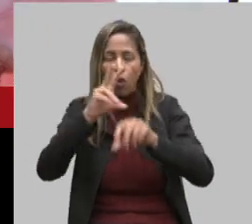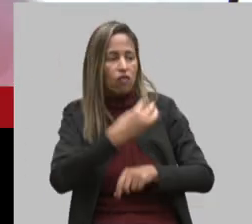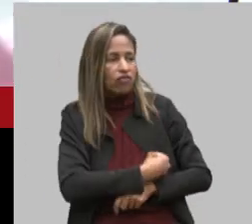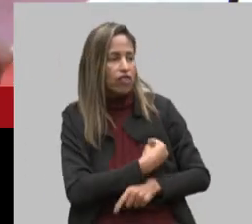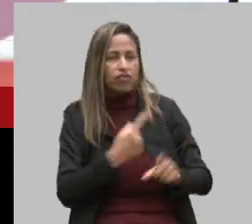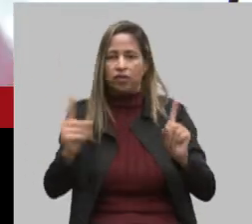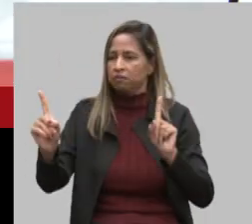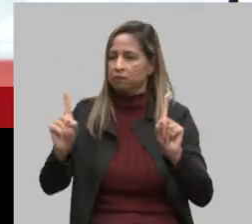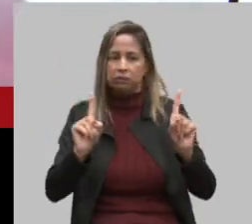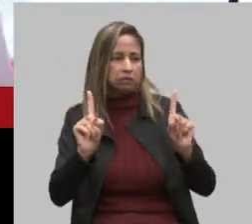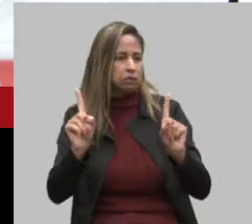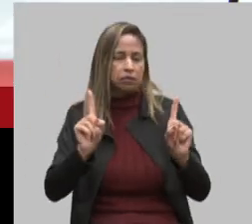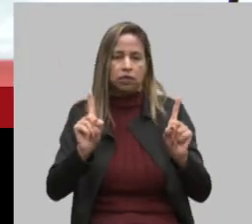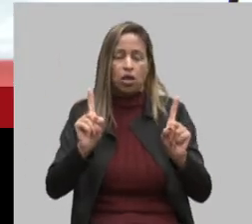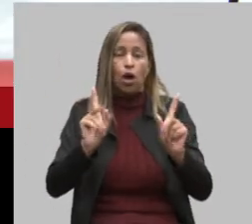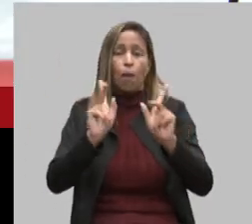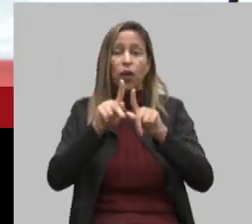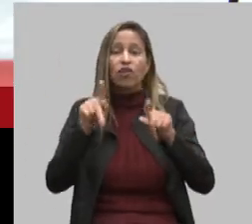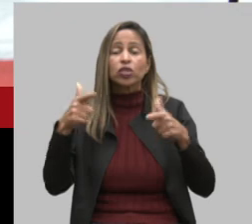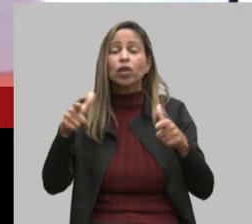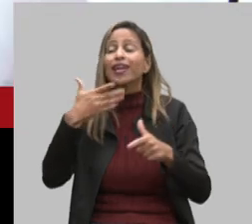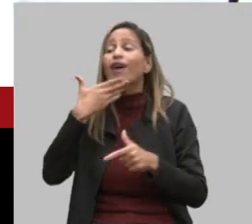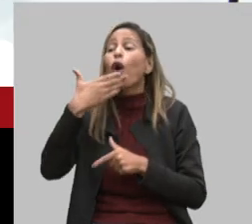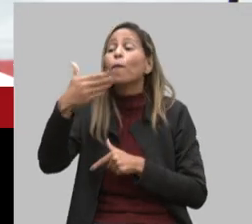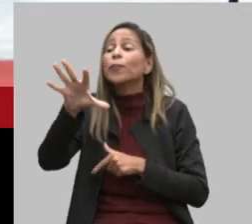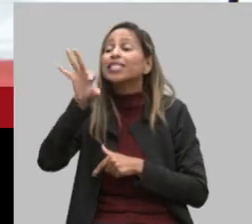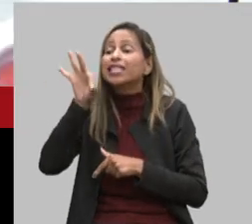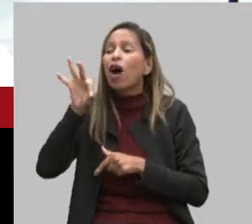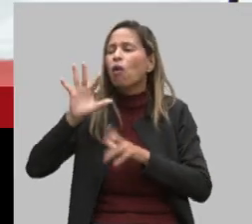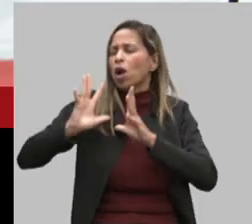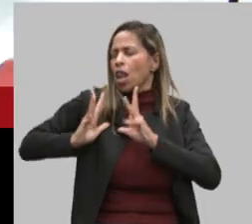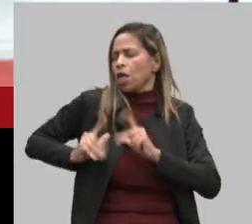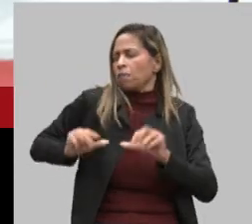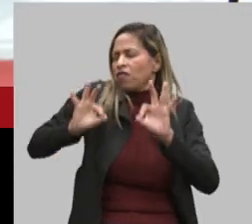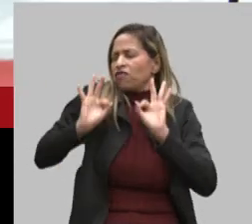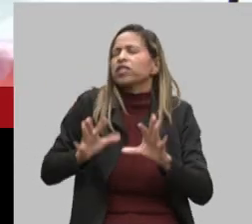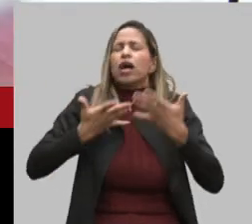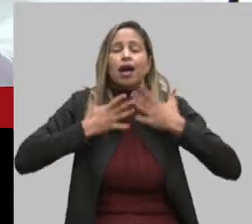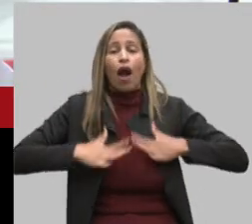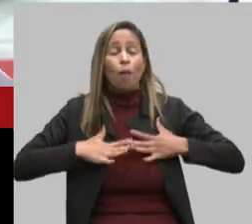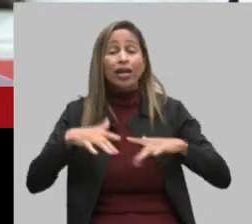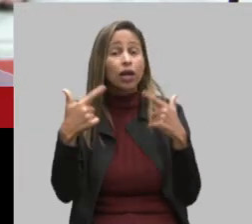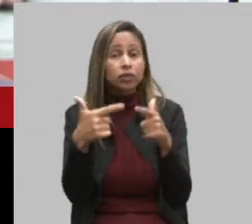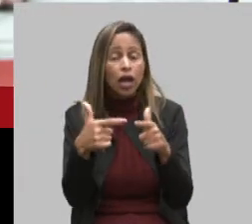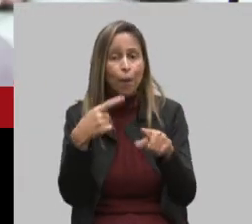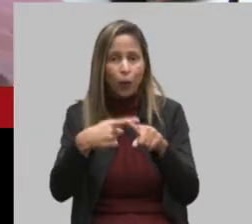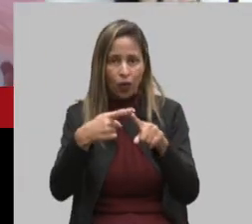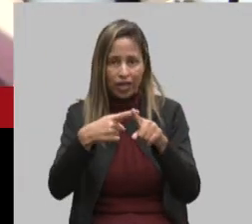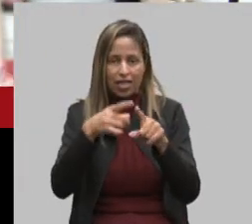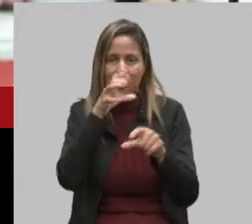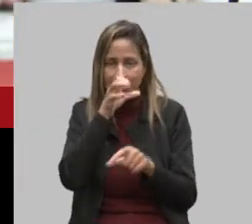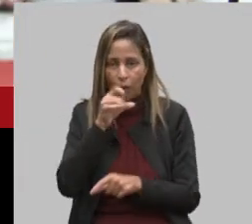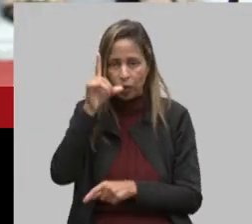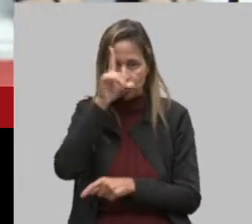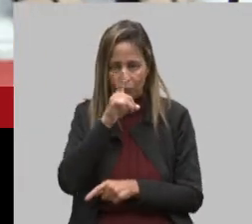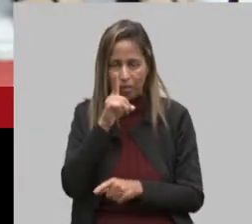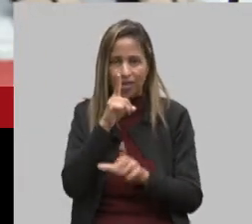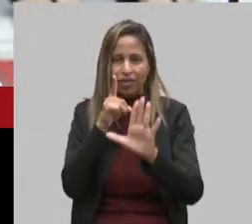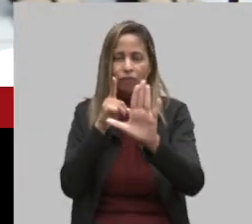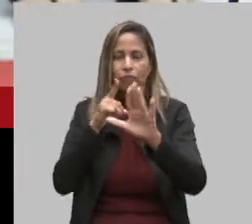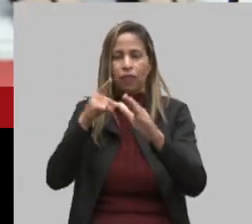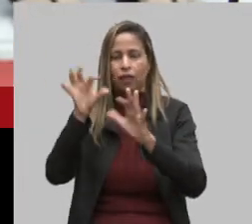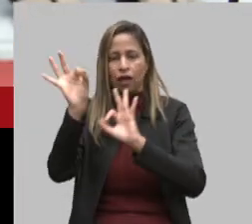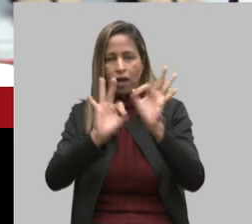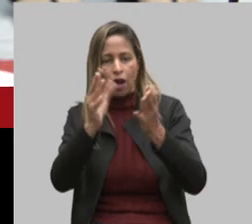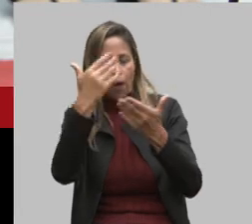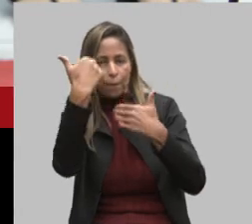outro o professor ele não tem opção de ter uma vida plena calma por no final de semana um professor tá elaborando uma prova Professor